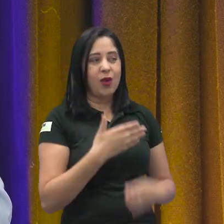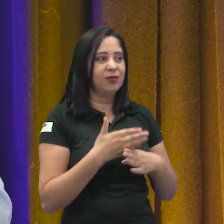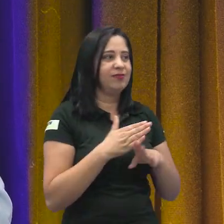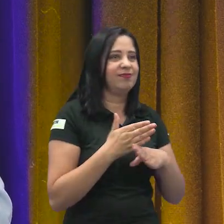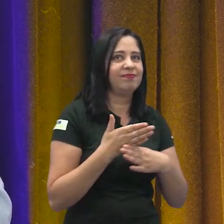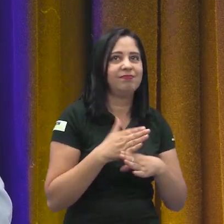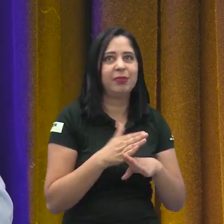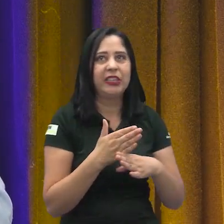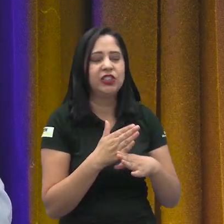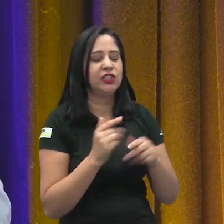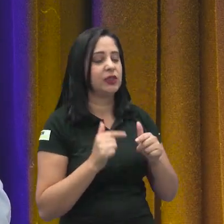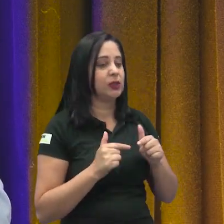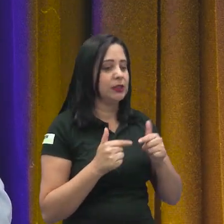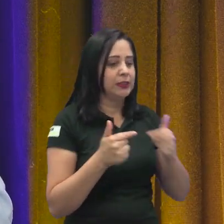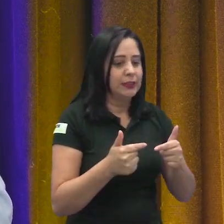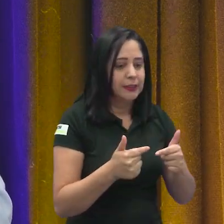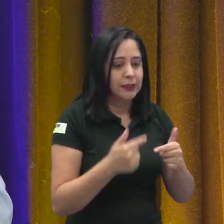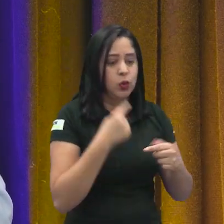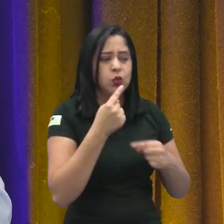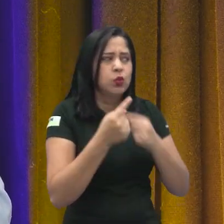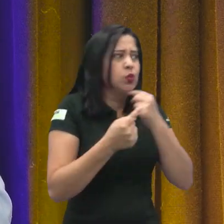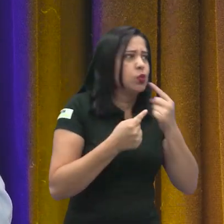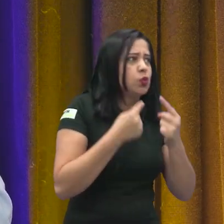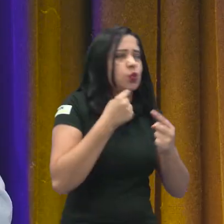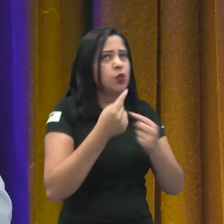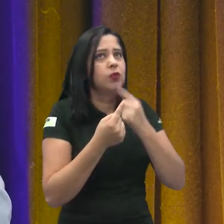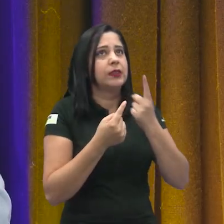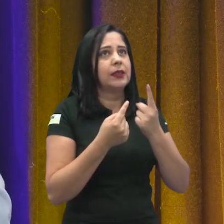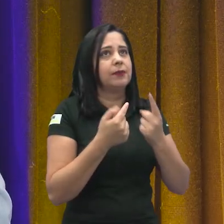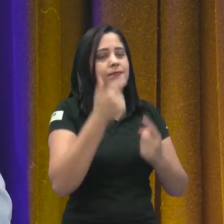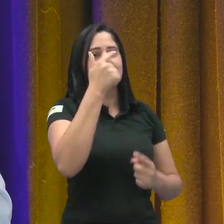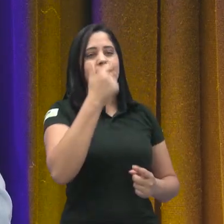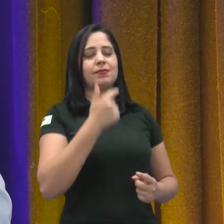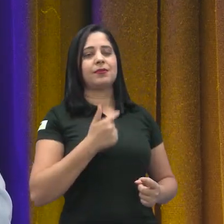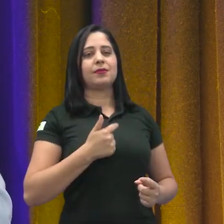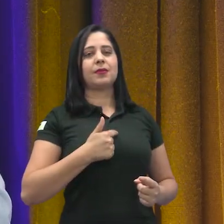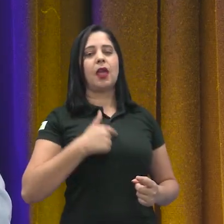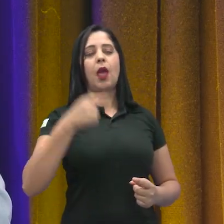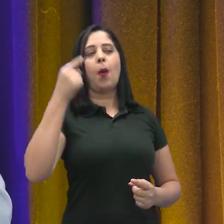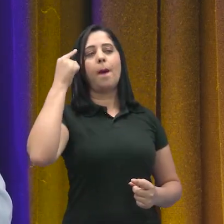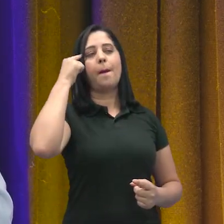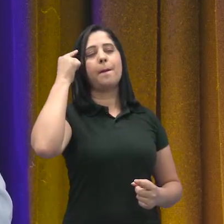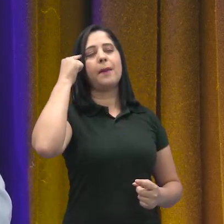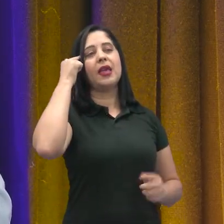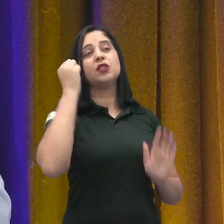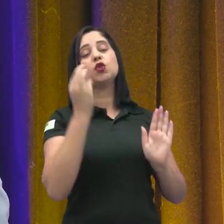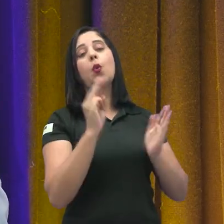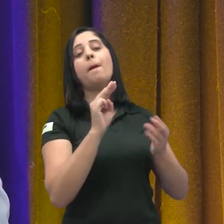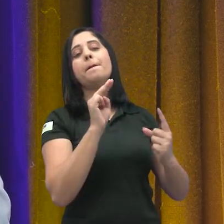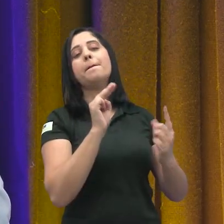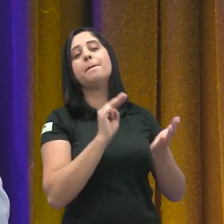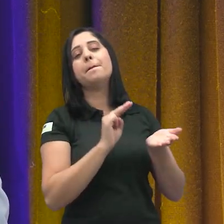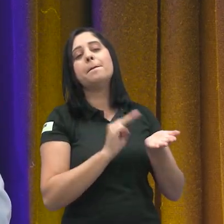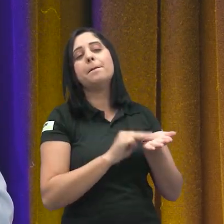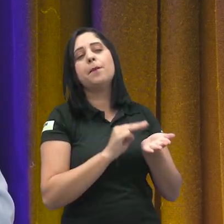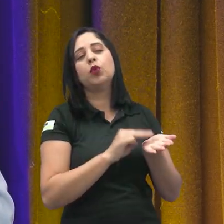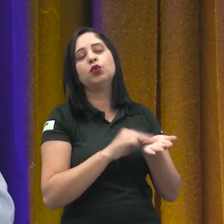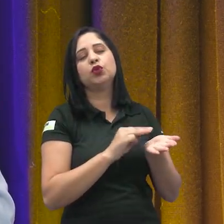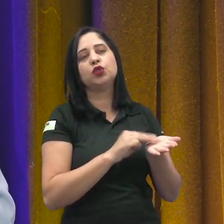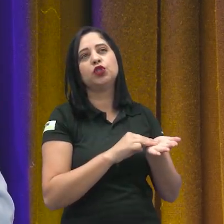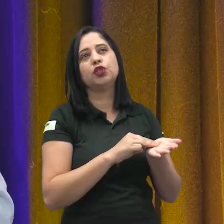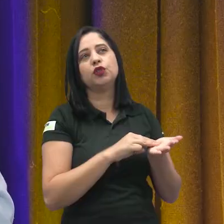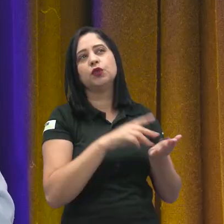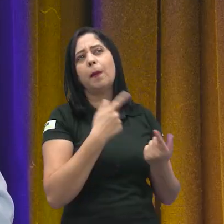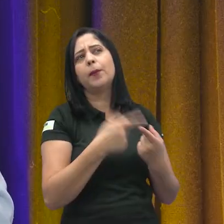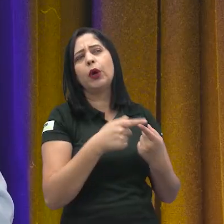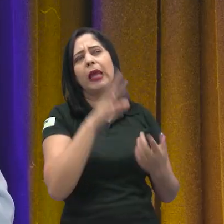perdido em algumas ações que eu preciso fazer, na verdade, eu começo a buscar os motivos pelos quais eu preciso decidir